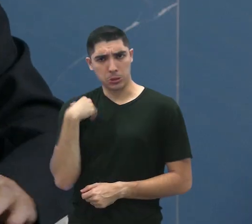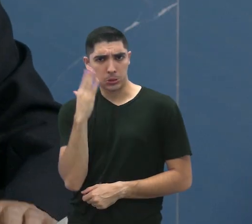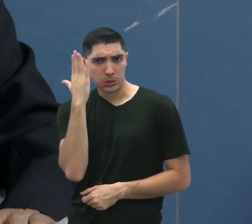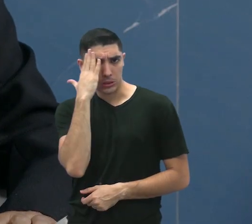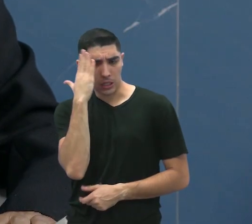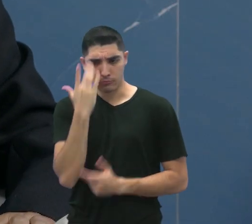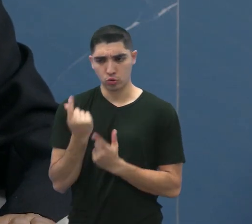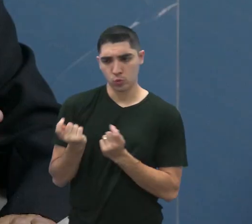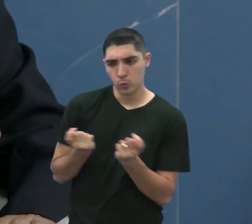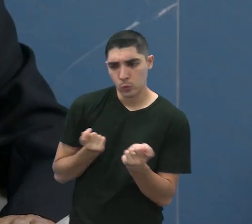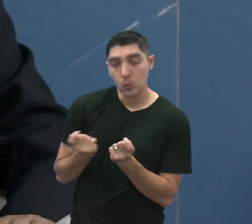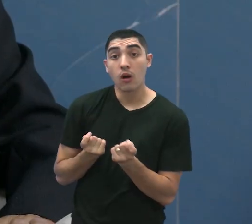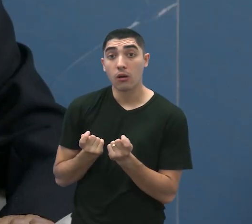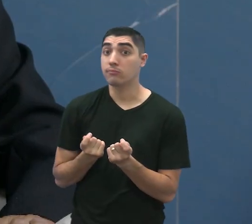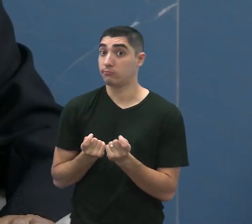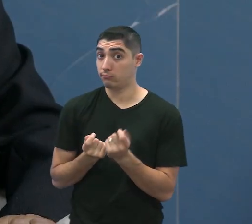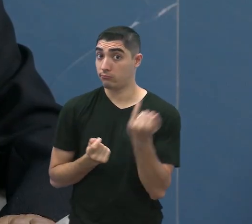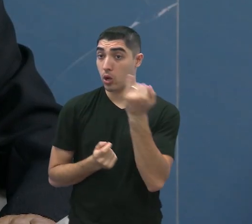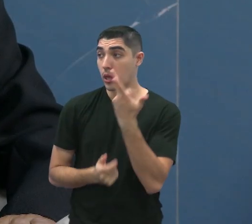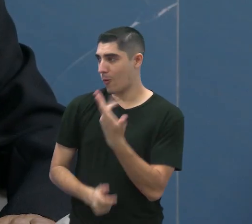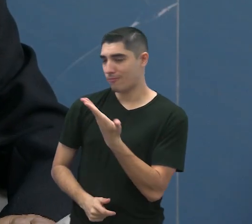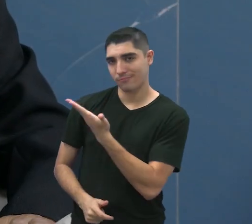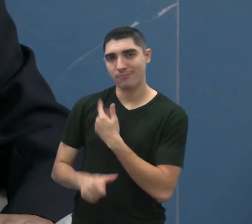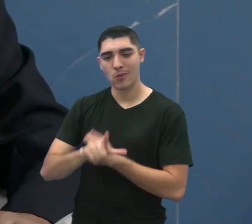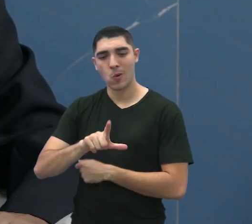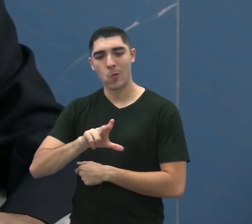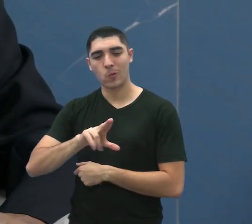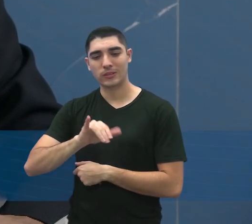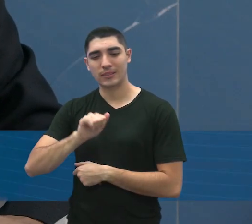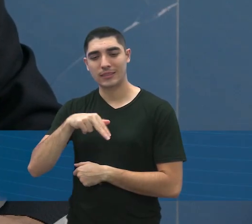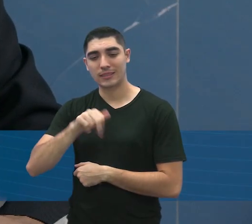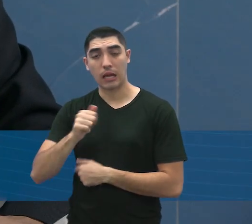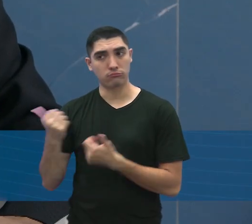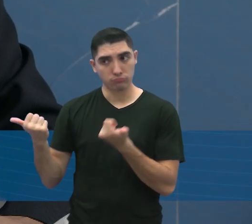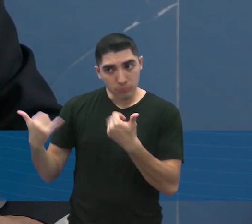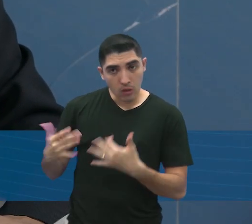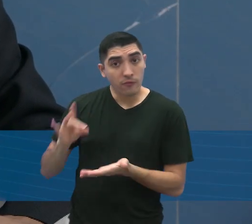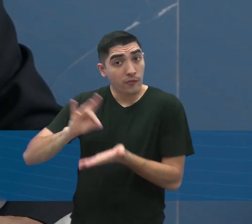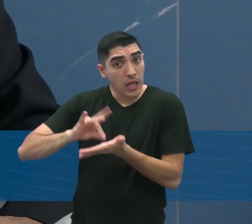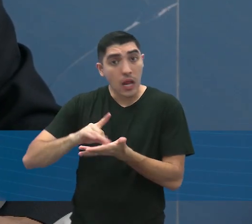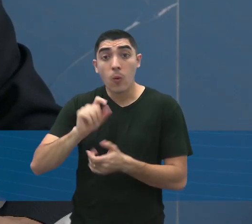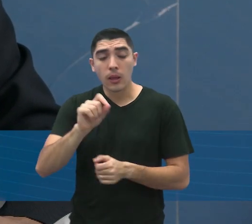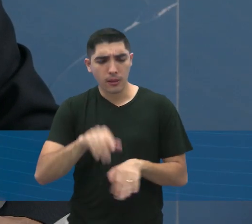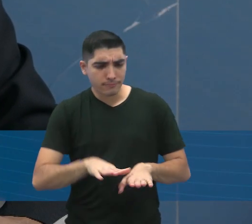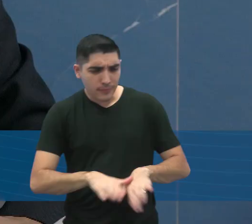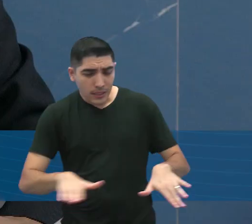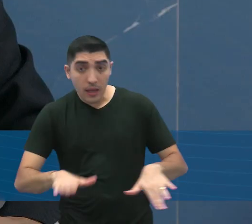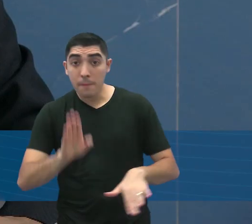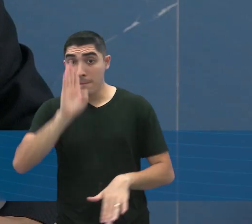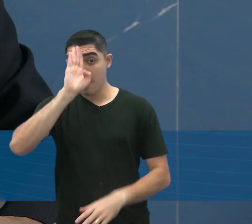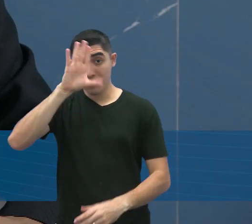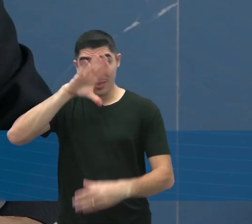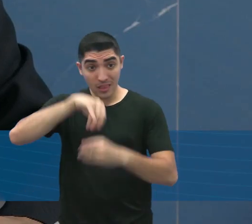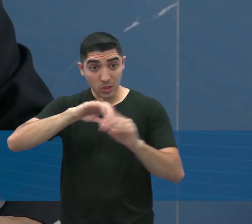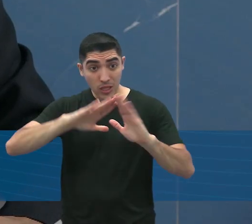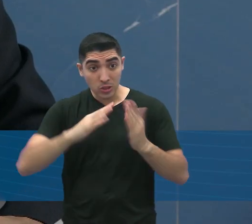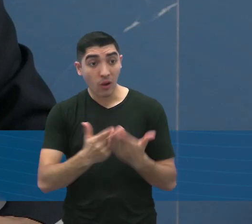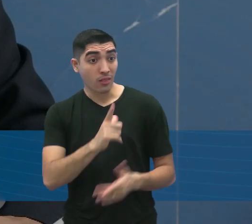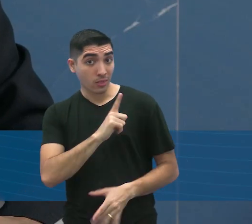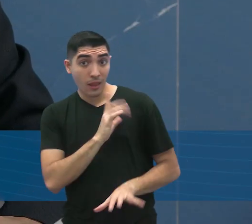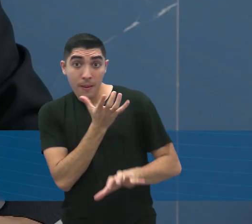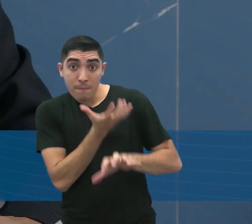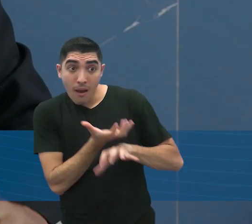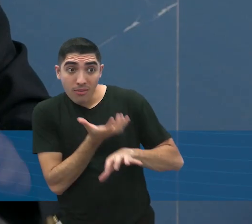acontecendo, e por isso que é importante isso que a Luciana falou, de já desde pequenininho, agora nas escolas, já tem essa matéria